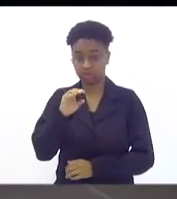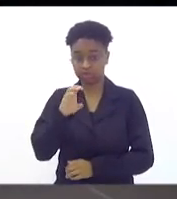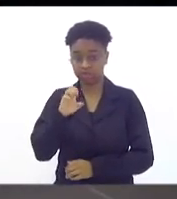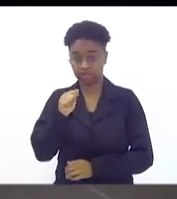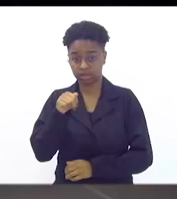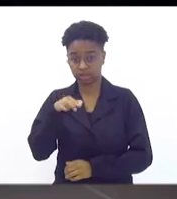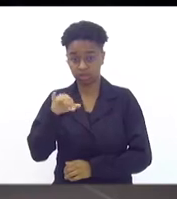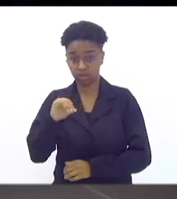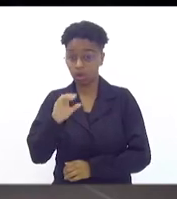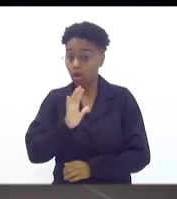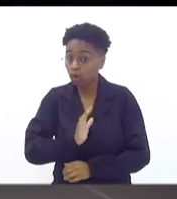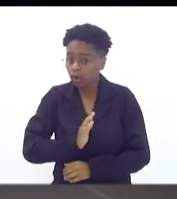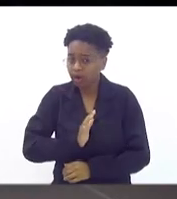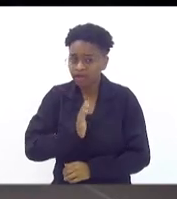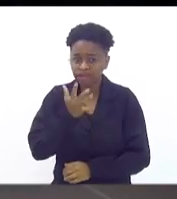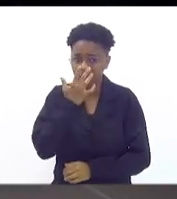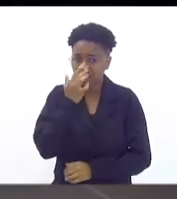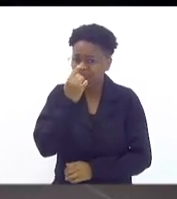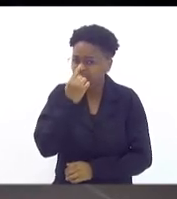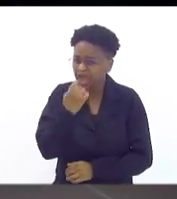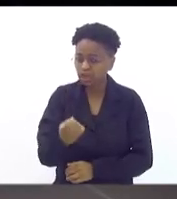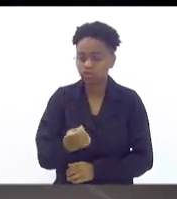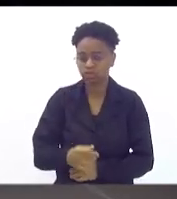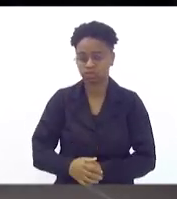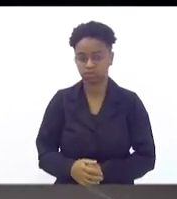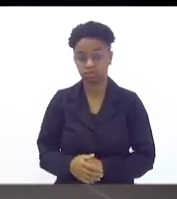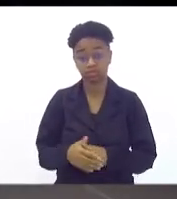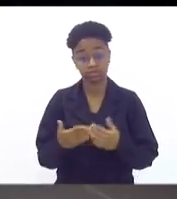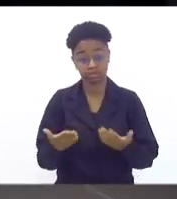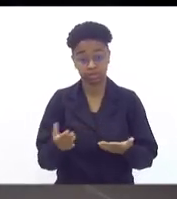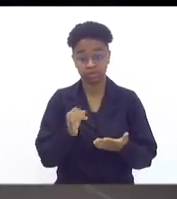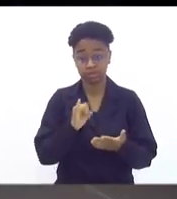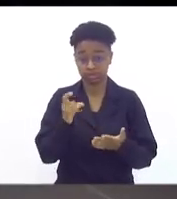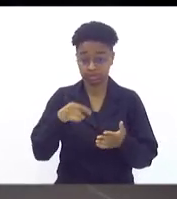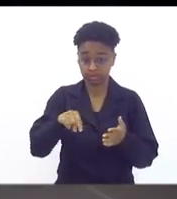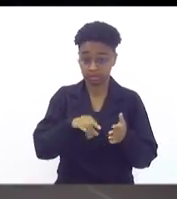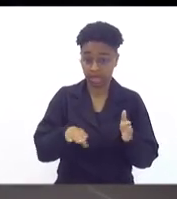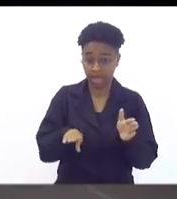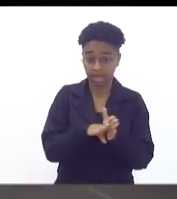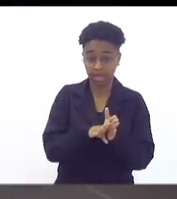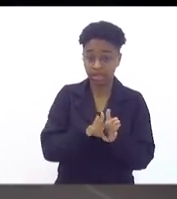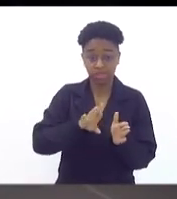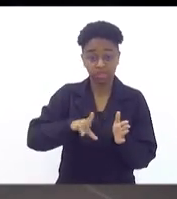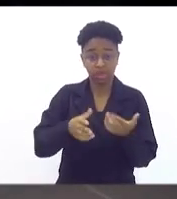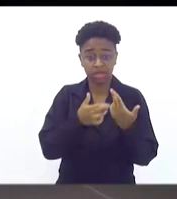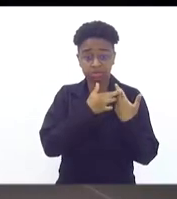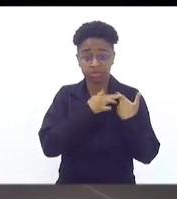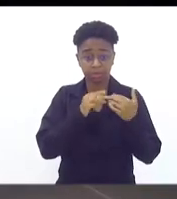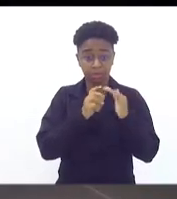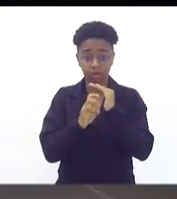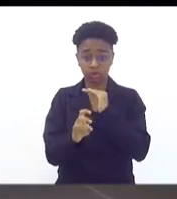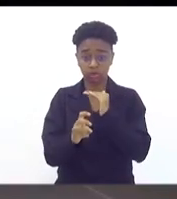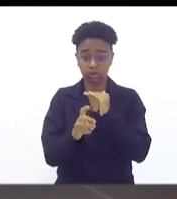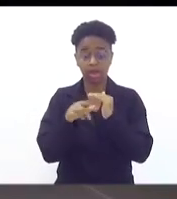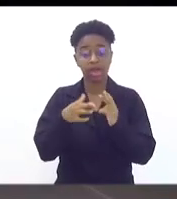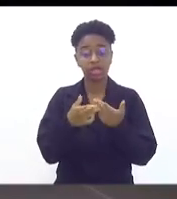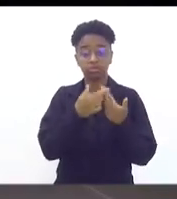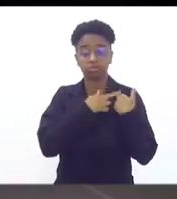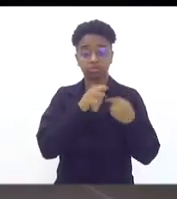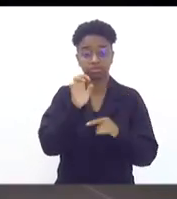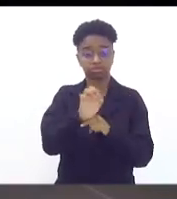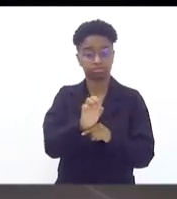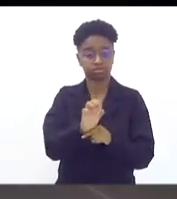ele é horrível é um lixo e quando você vai lá o banheiro não é responsabilidade do metrô é responsabilidade do estado